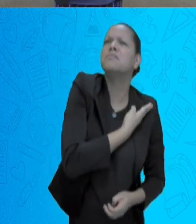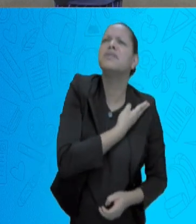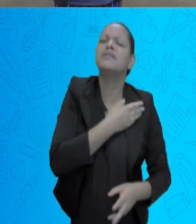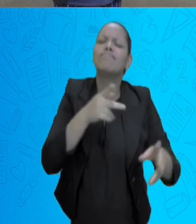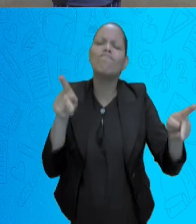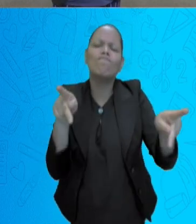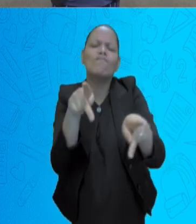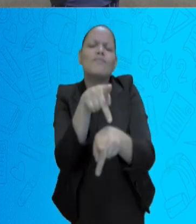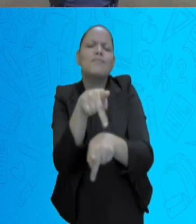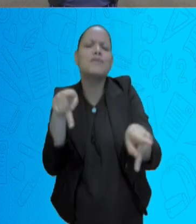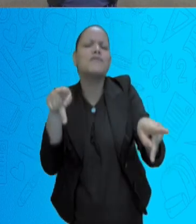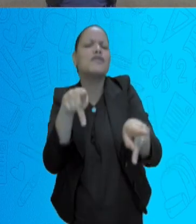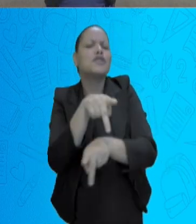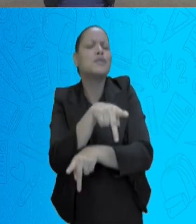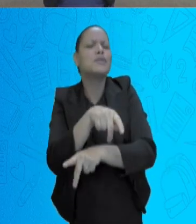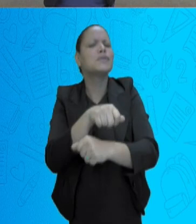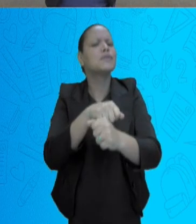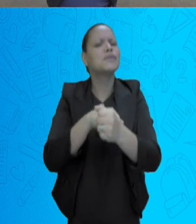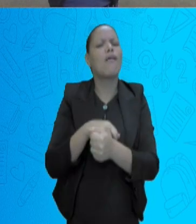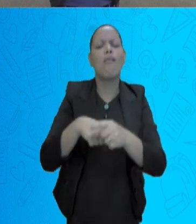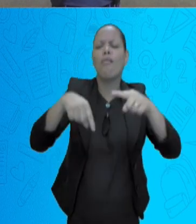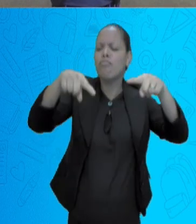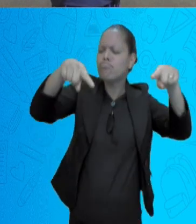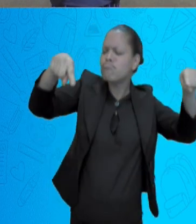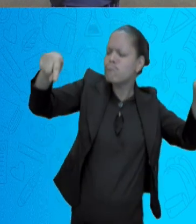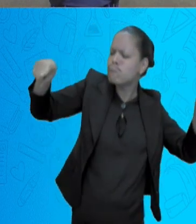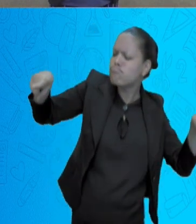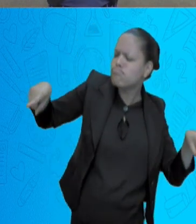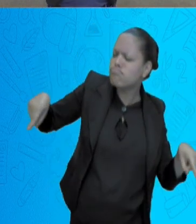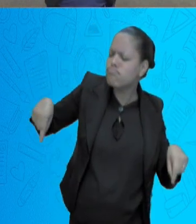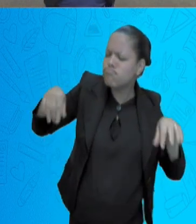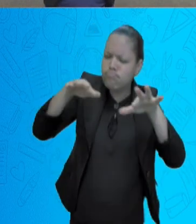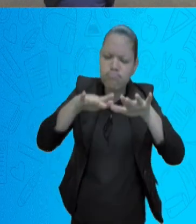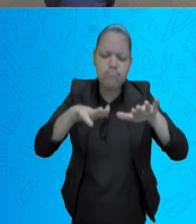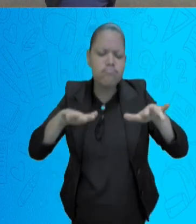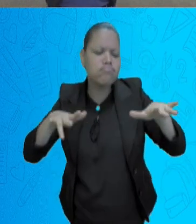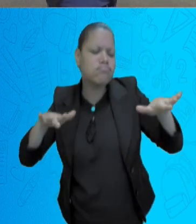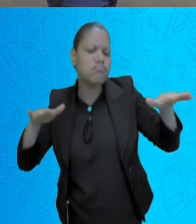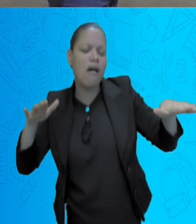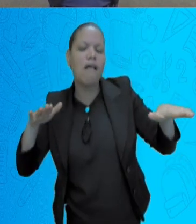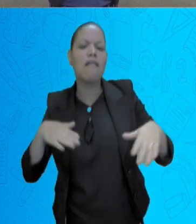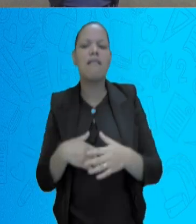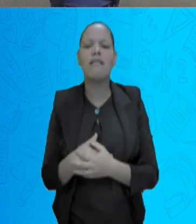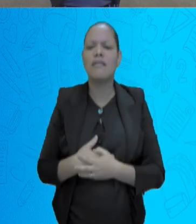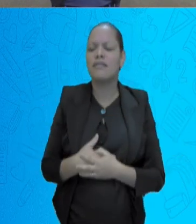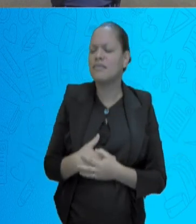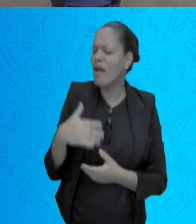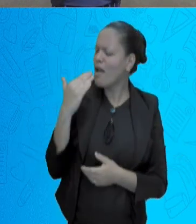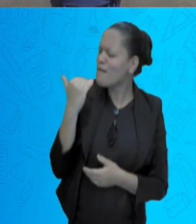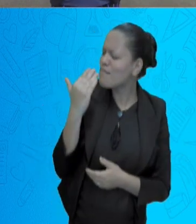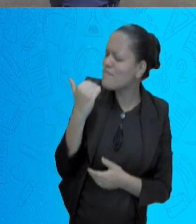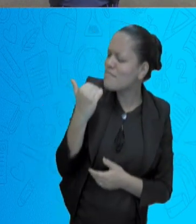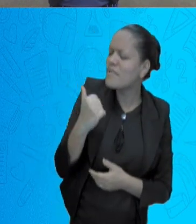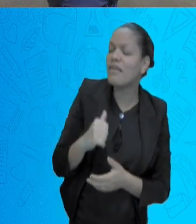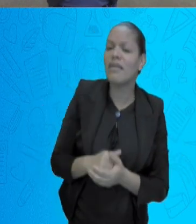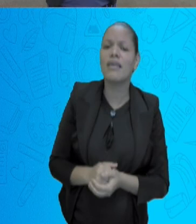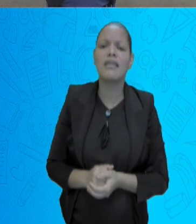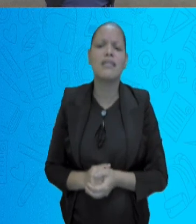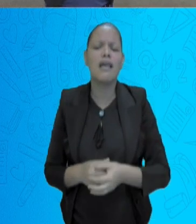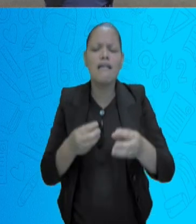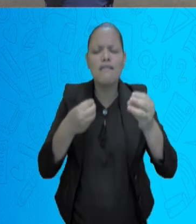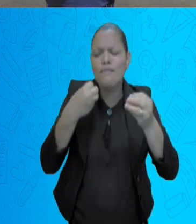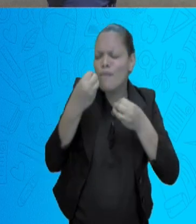das meninas que estão lá sempre para oferecer uma merenda gostosa para vocês? Então, essa rotina da